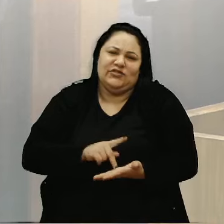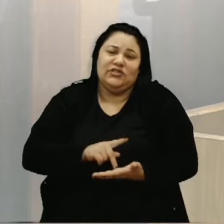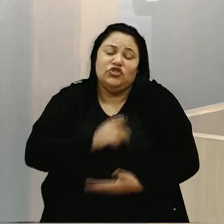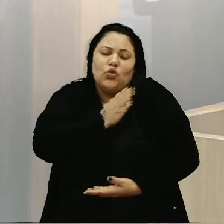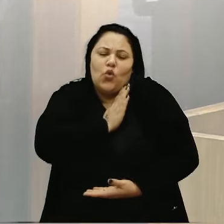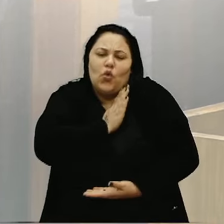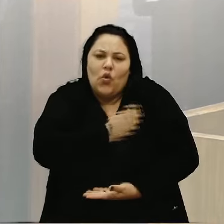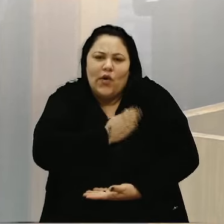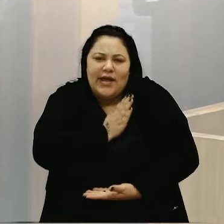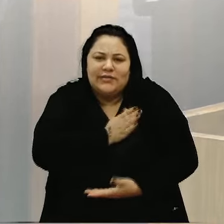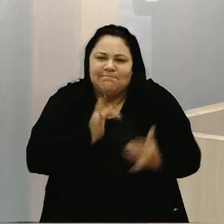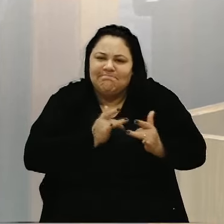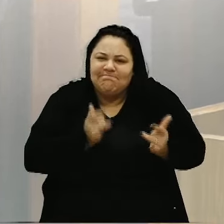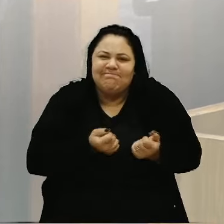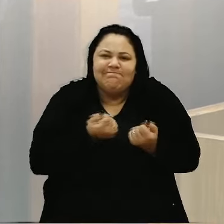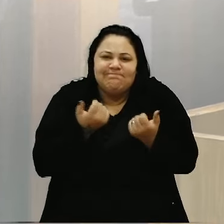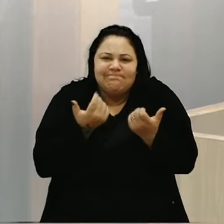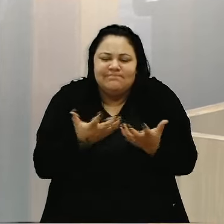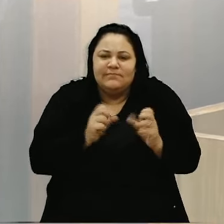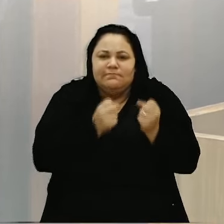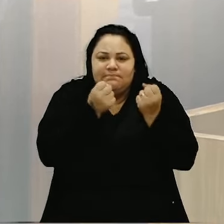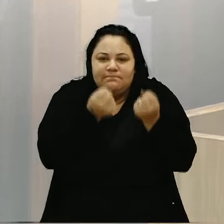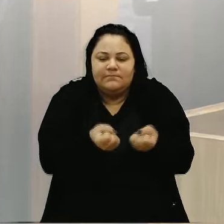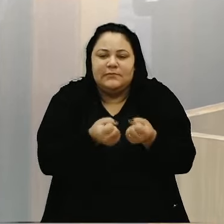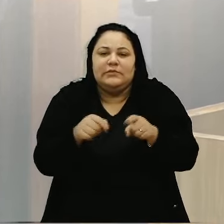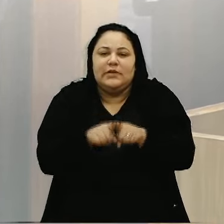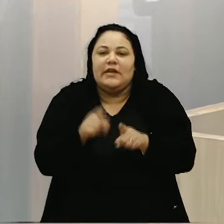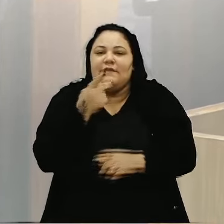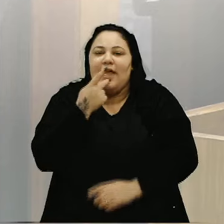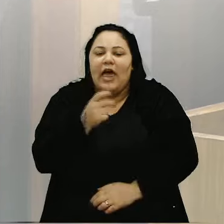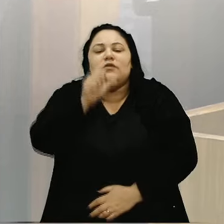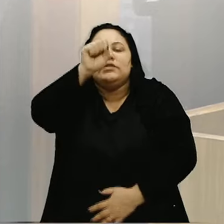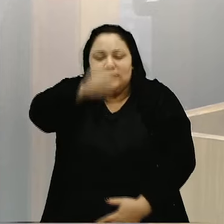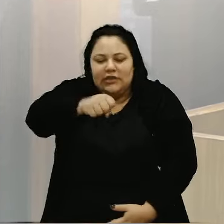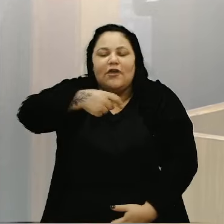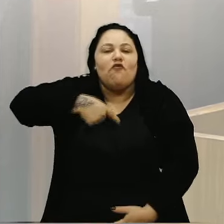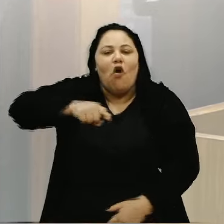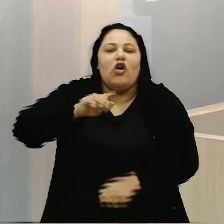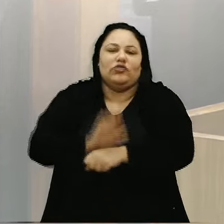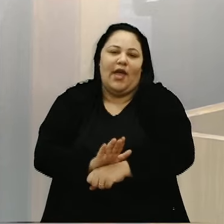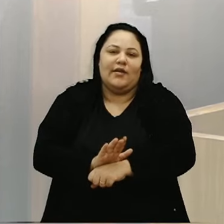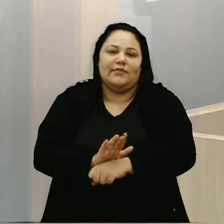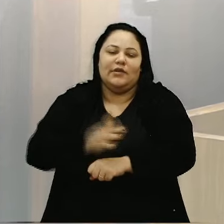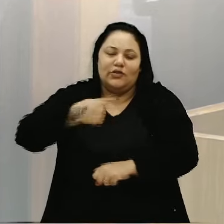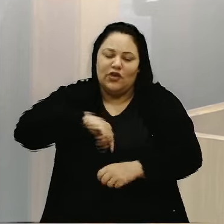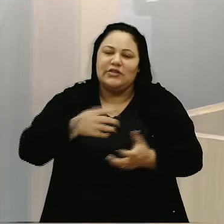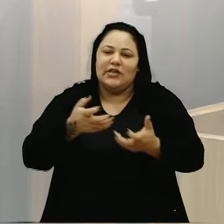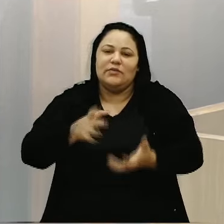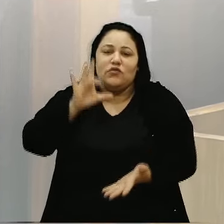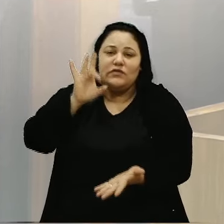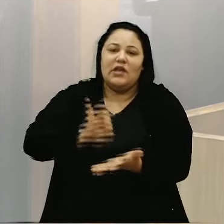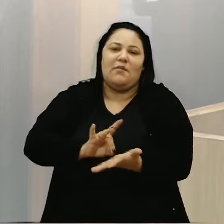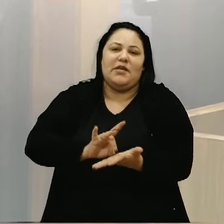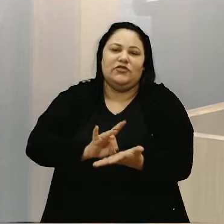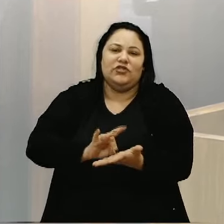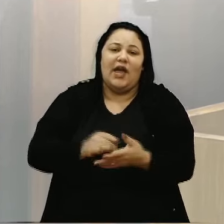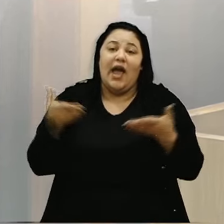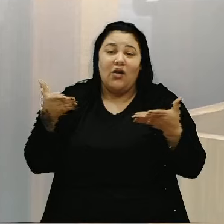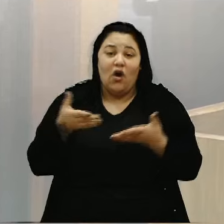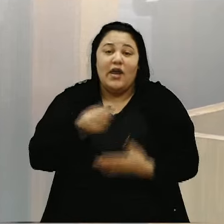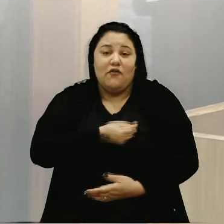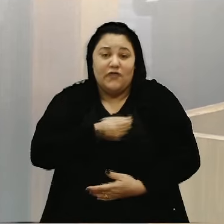se envolveram nessa causa se engajaram e disseram sim e nós queremos publicamente deixar registrado esse momento